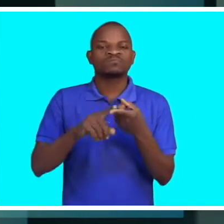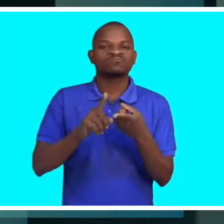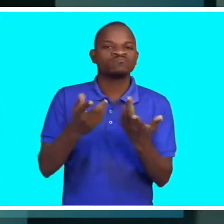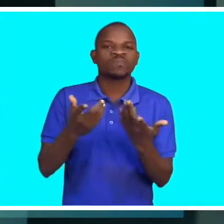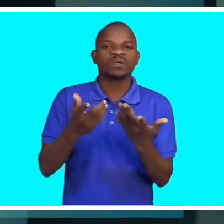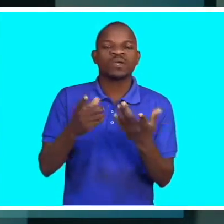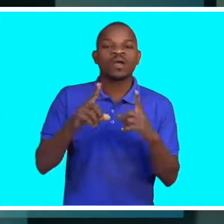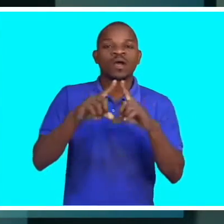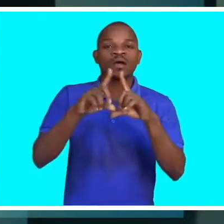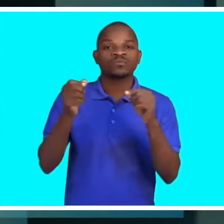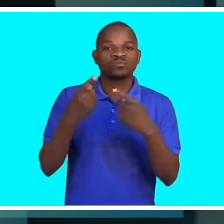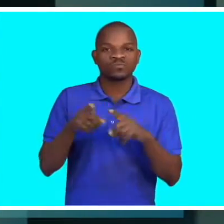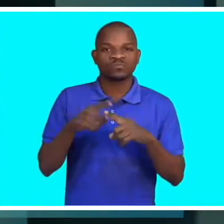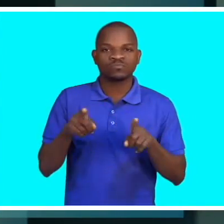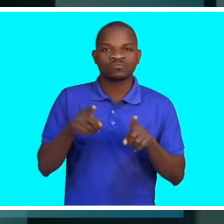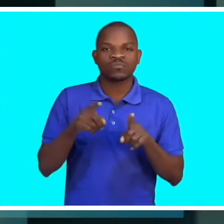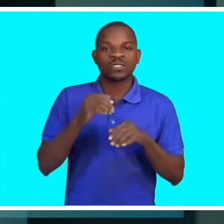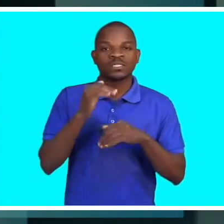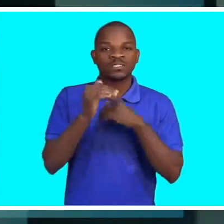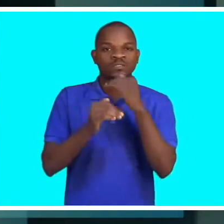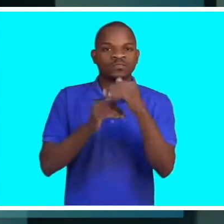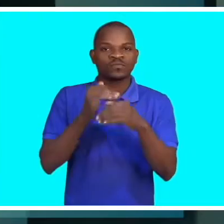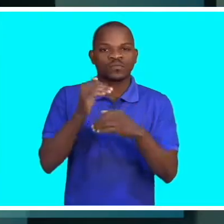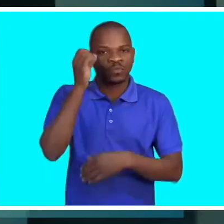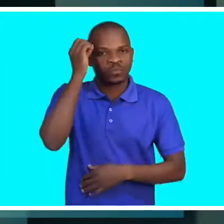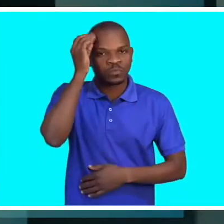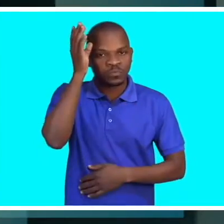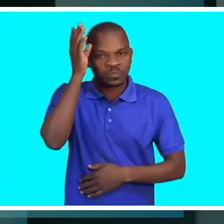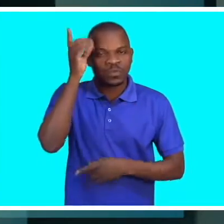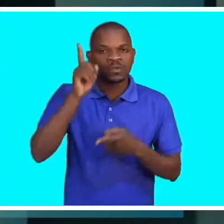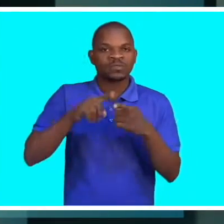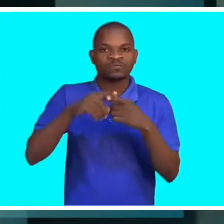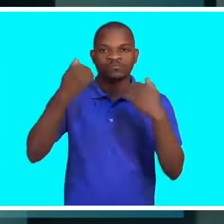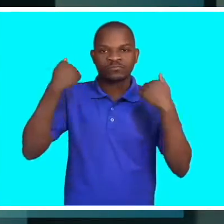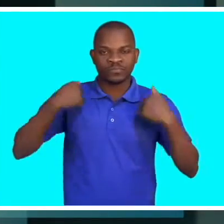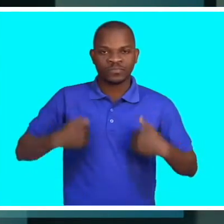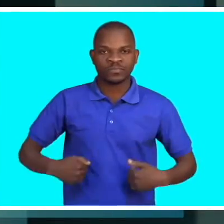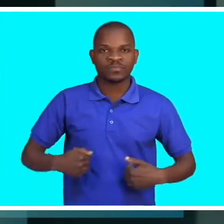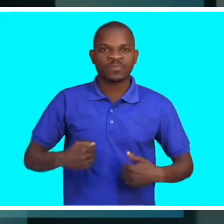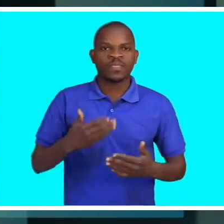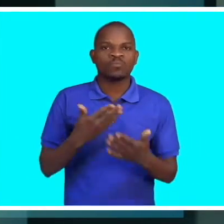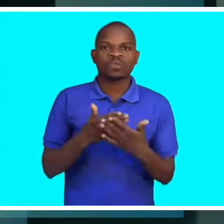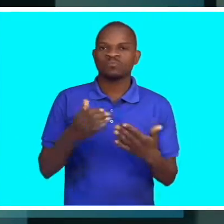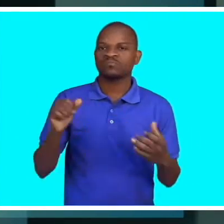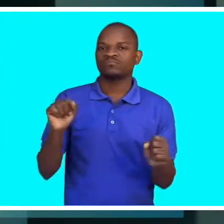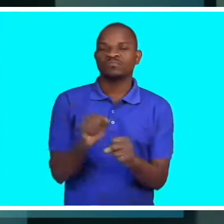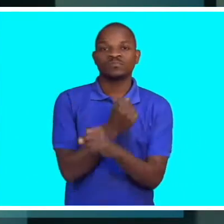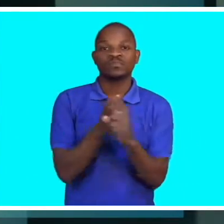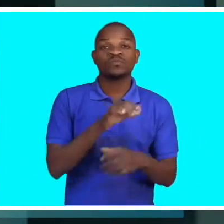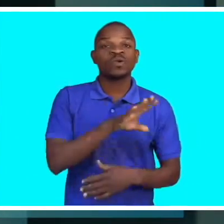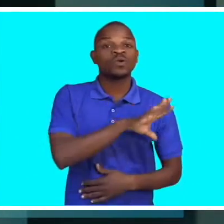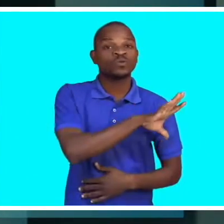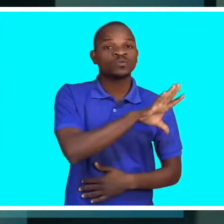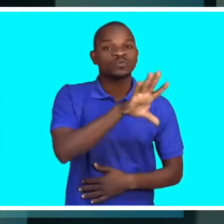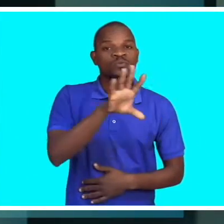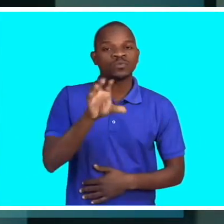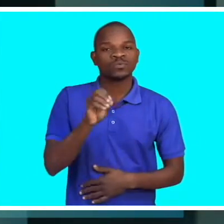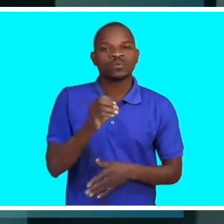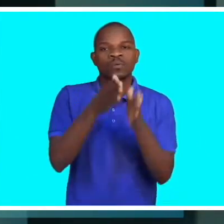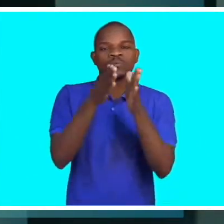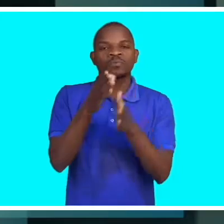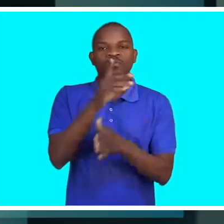seu desenvolvimento intelectual, assim como o físico, porque nem é tudo